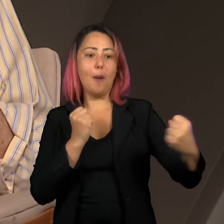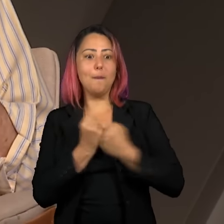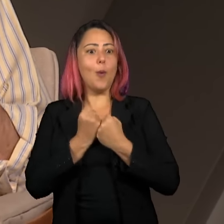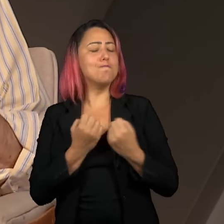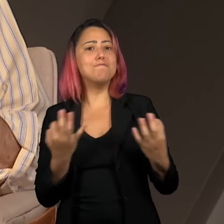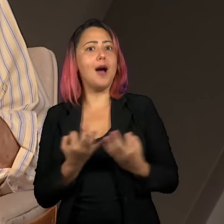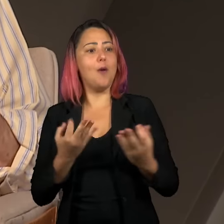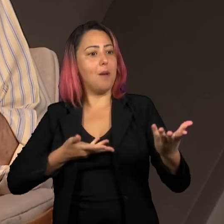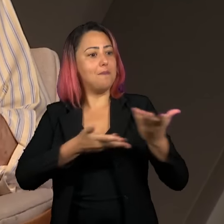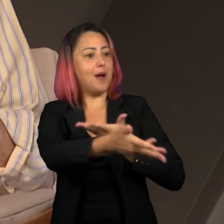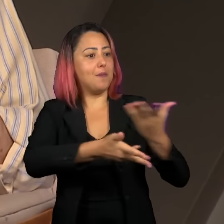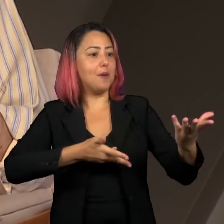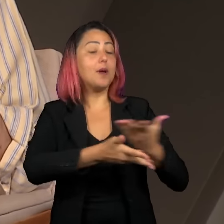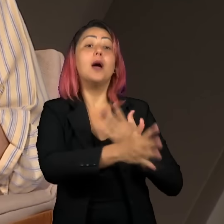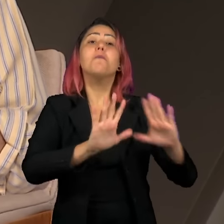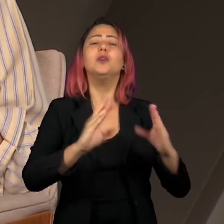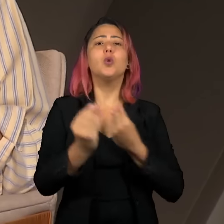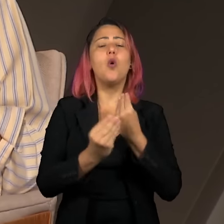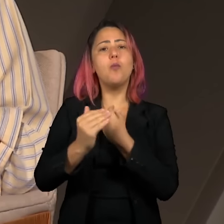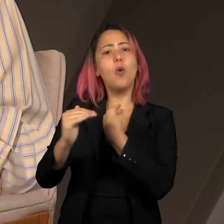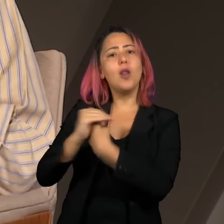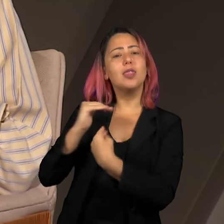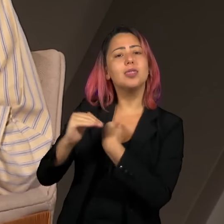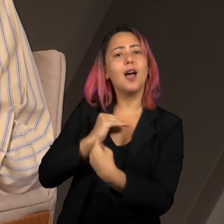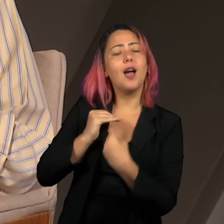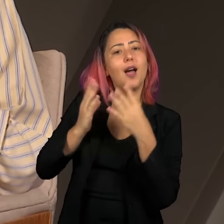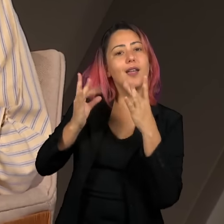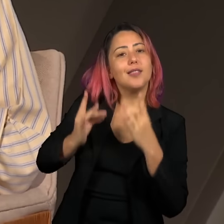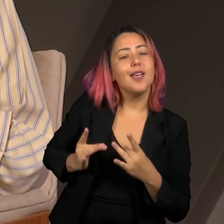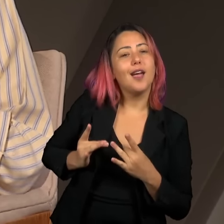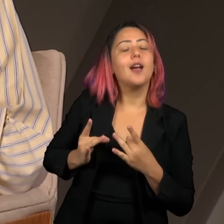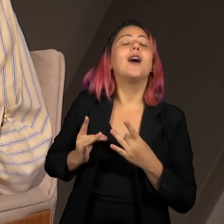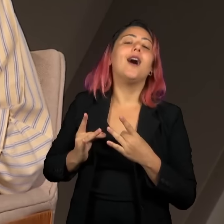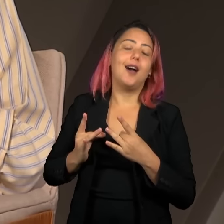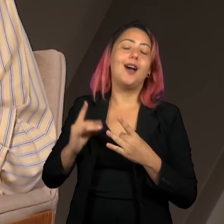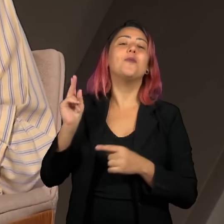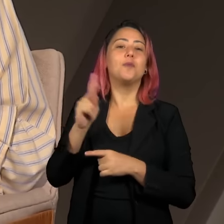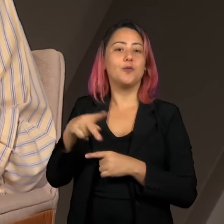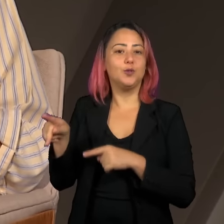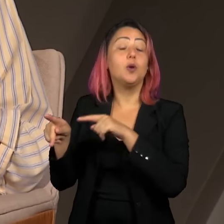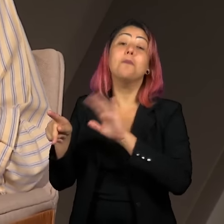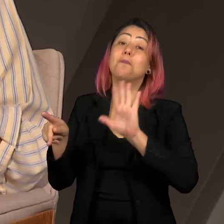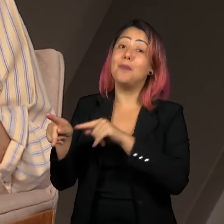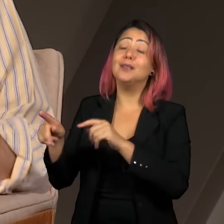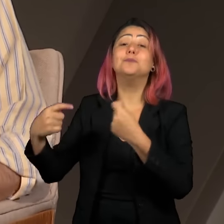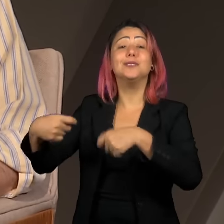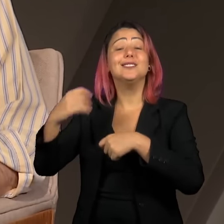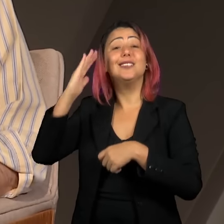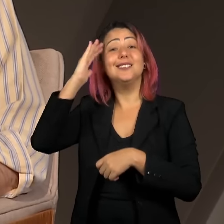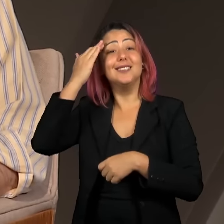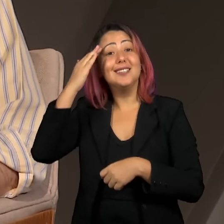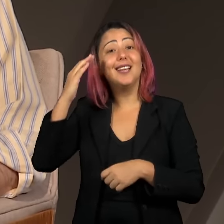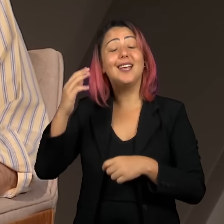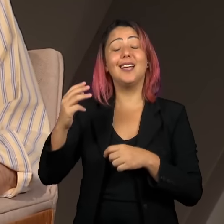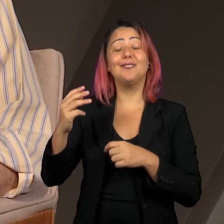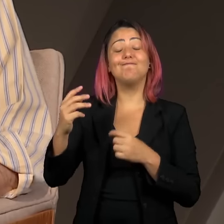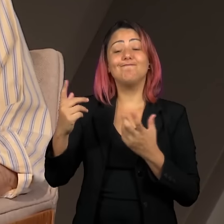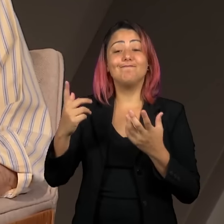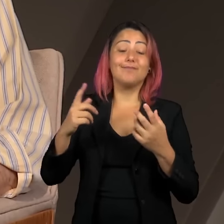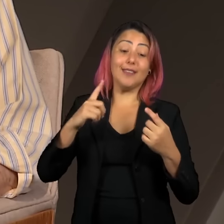de professores né que saibam trabalhar nesse contexto de ser esse terceiro